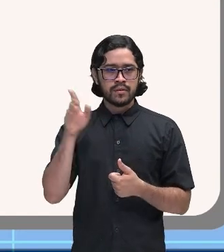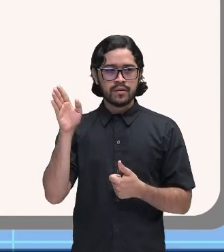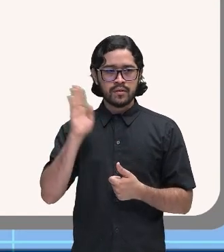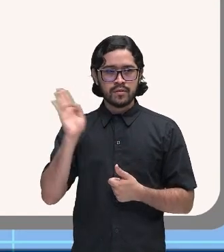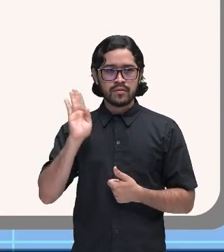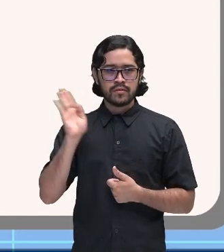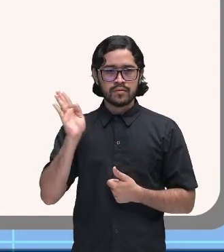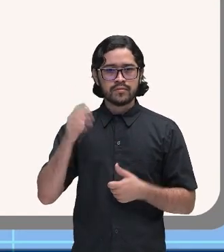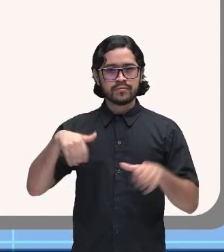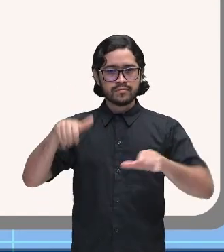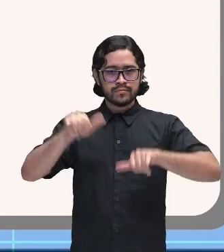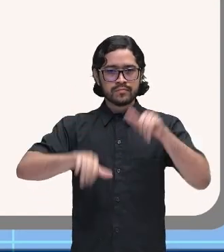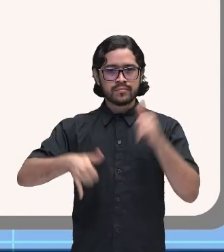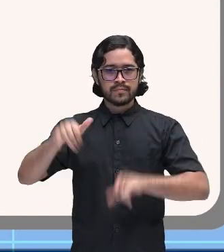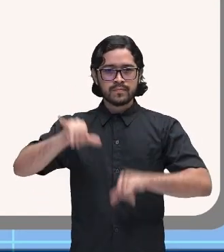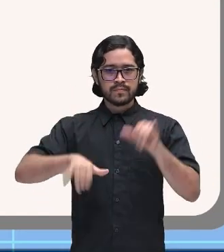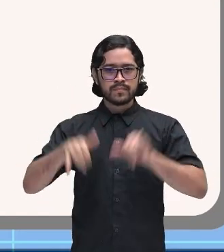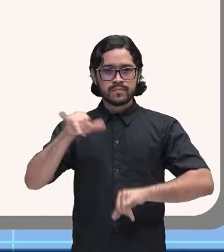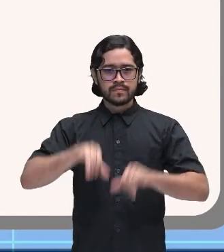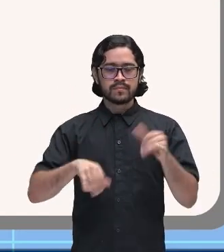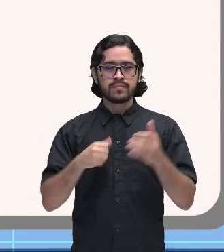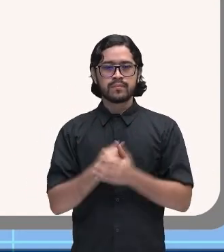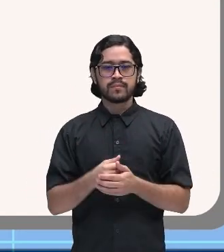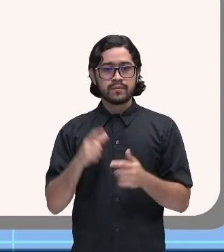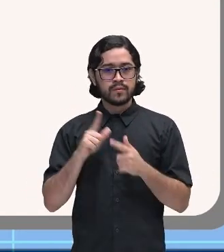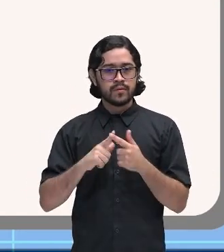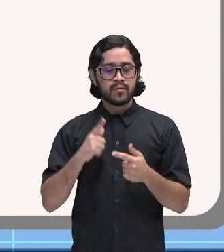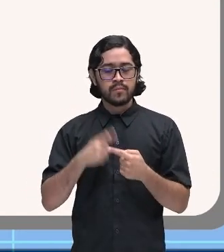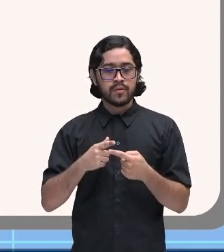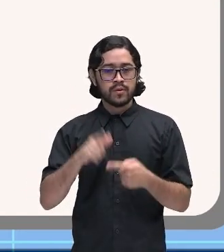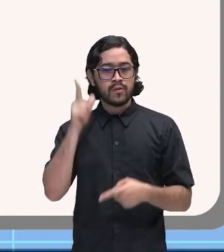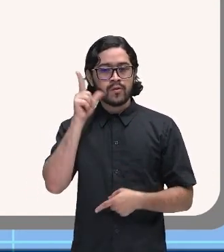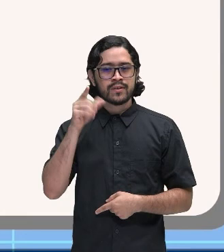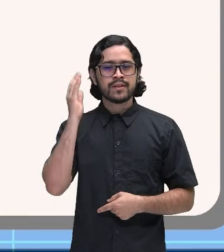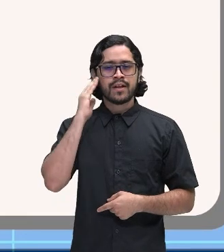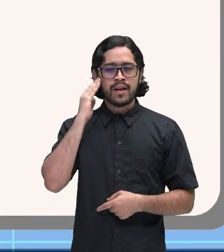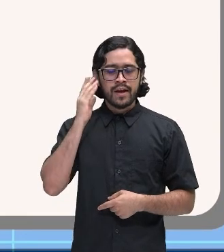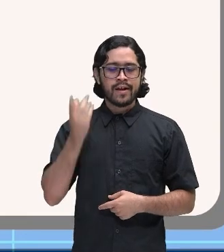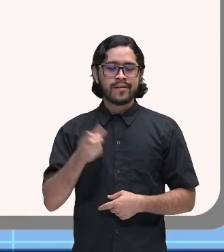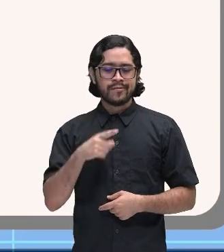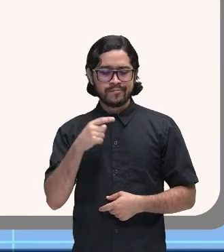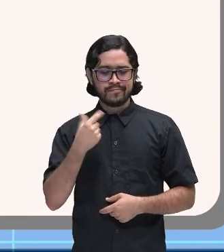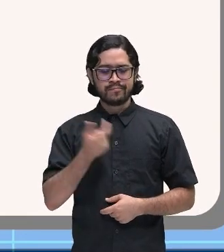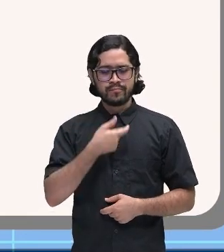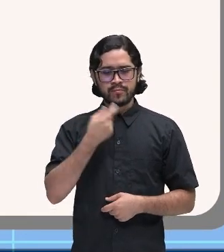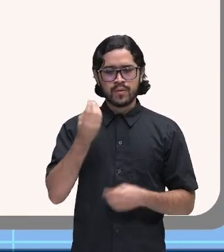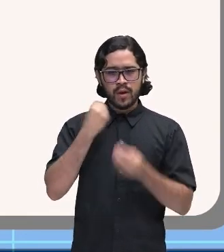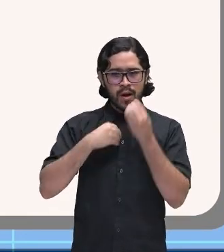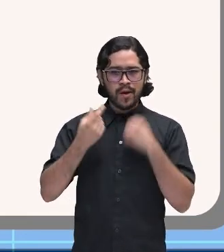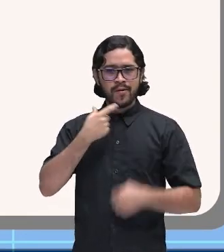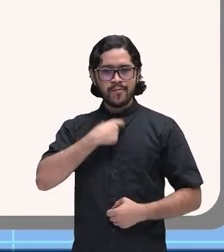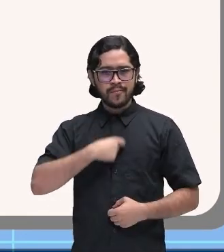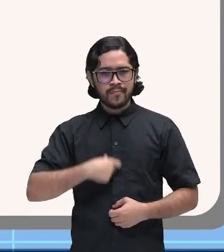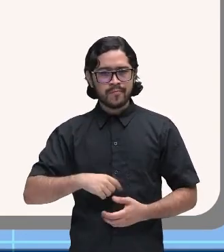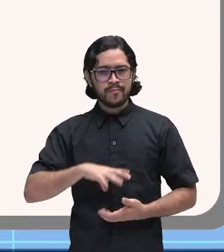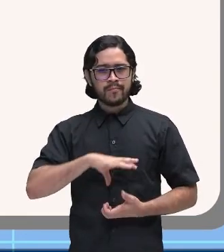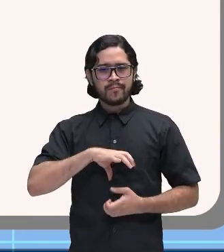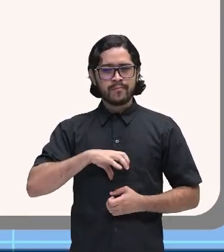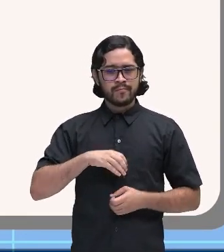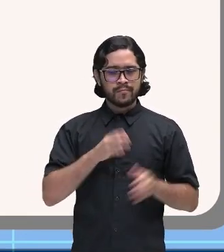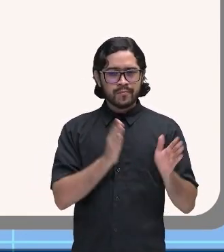ela é importante para a gente entender o sistema digestório, certo? Além disso, eu indico para vocês darem uma olhada também no